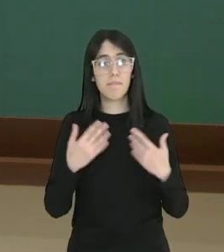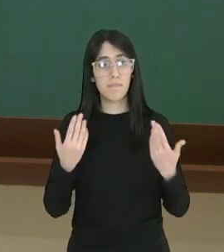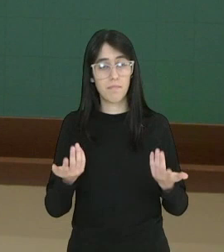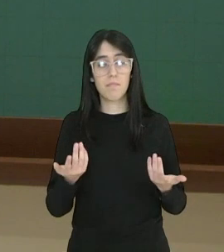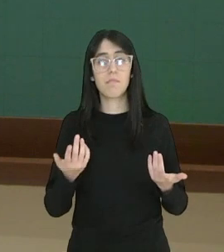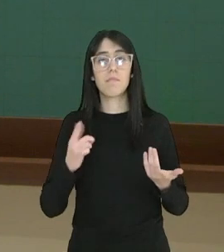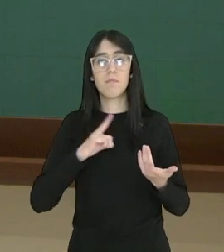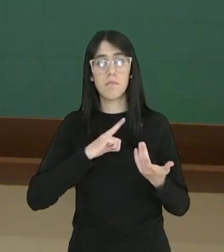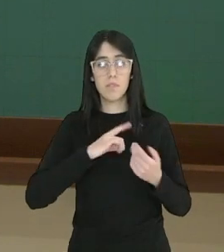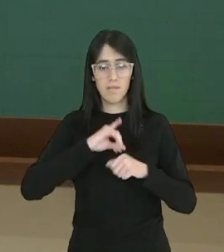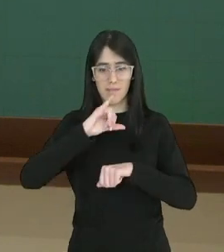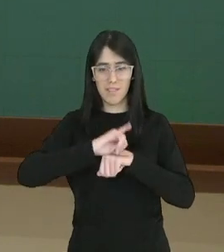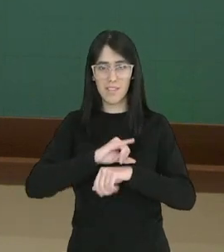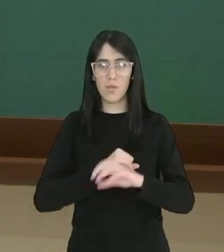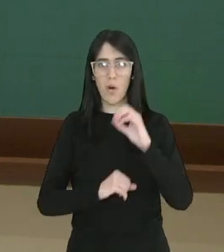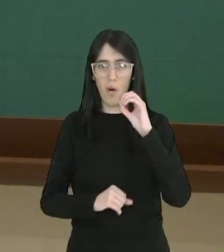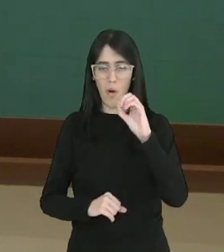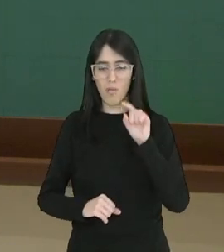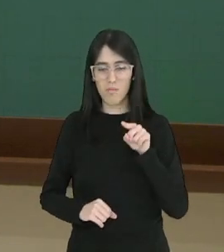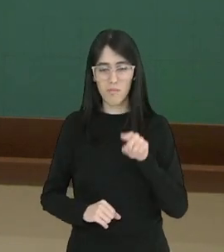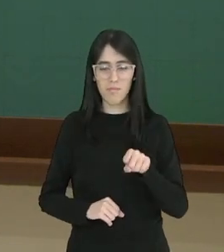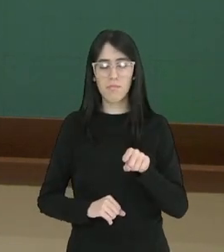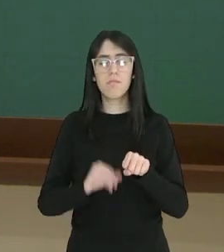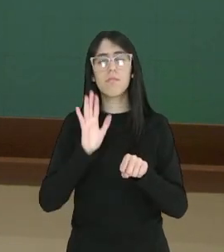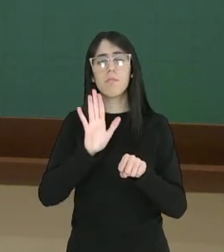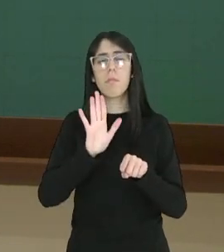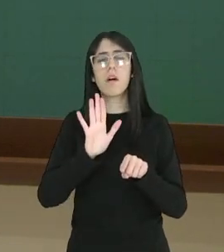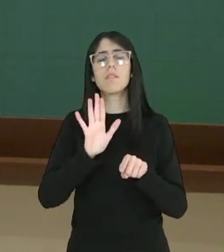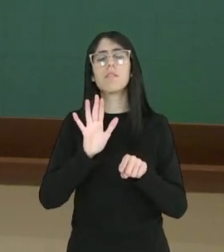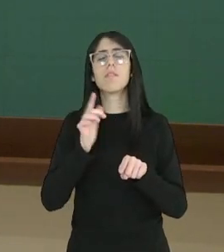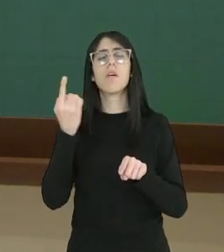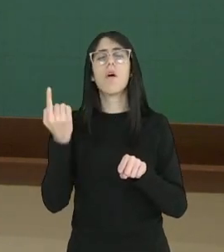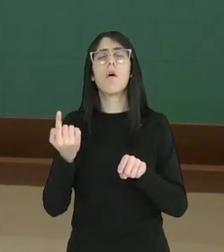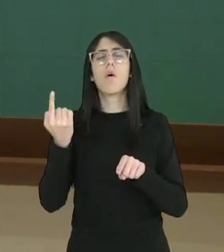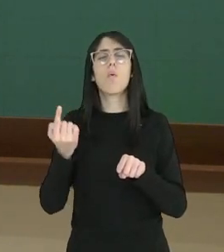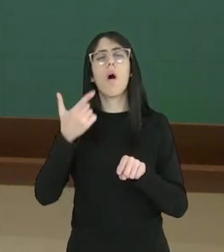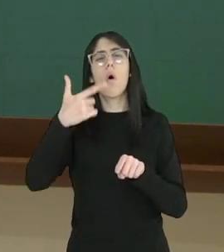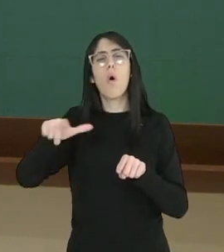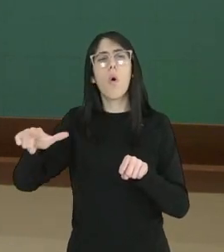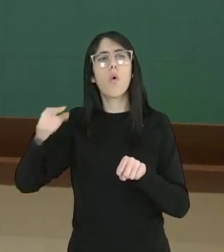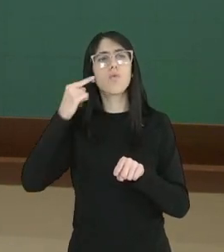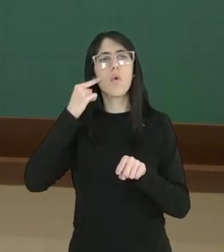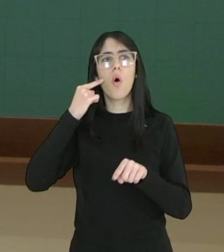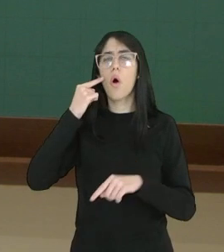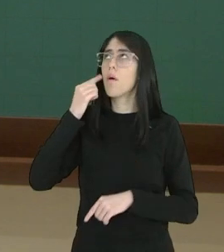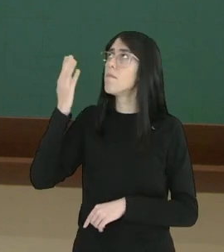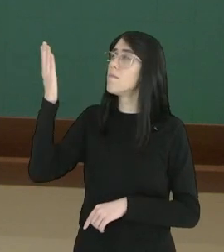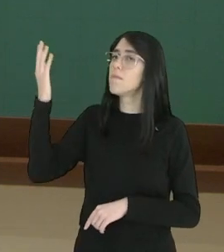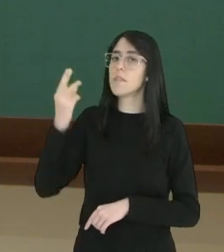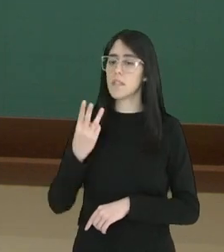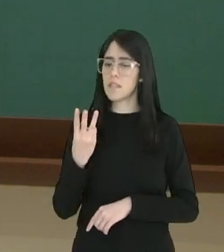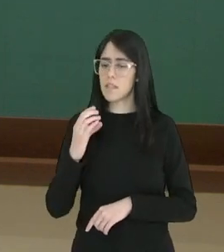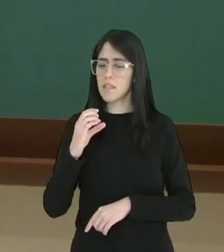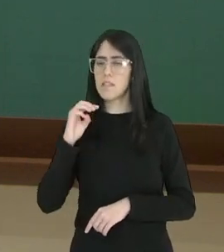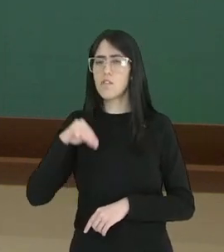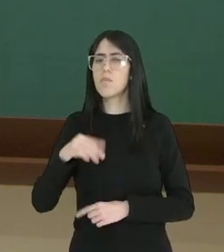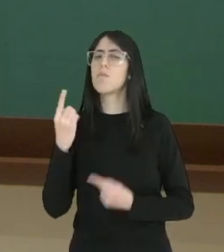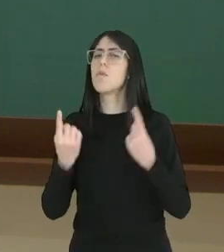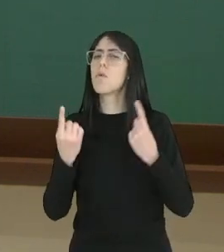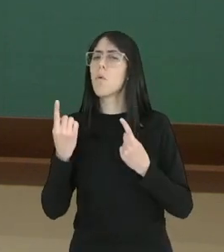ao centro O, quais pontos distam? Letra A, exatamente 3